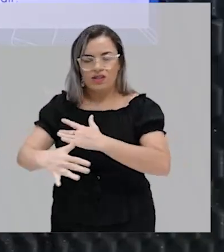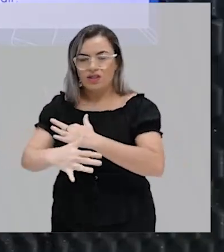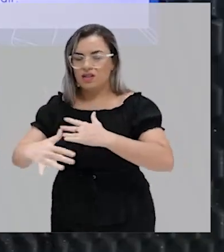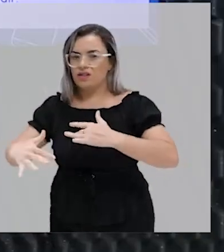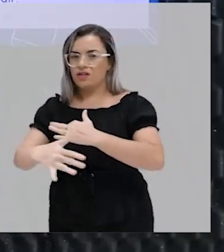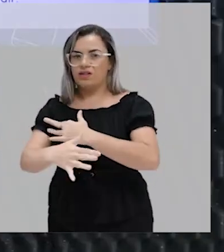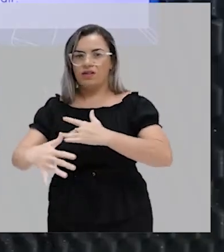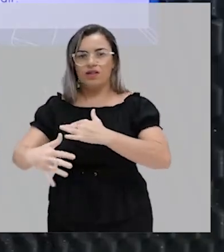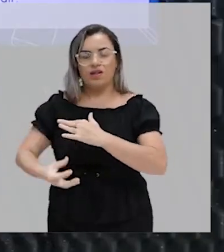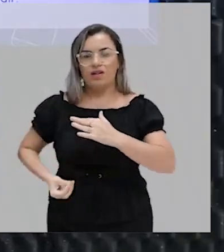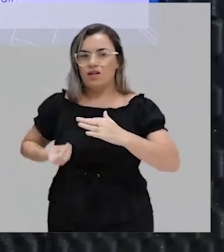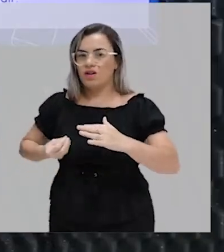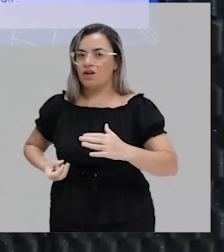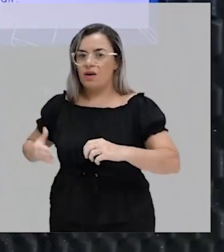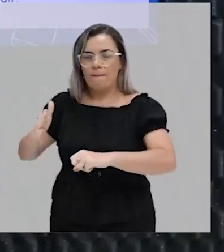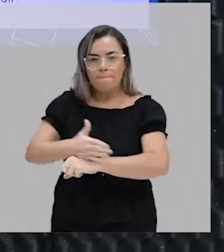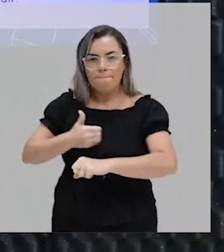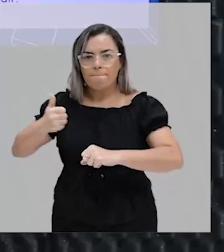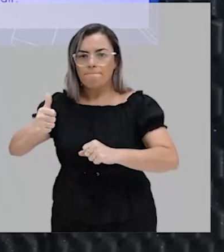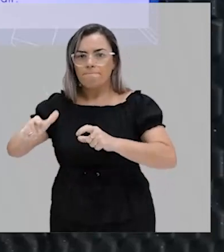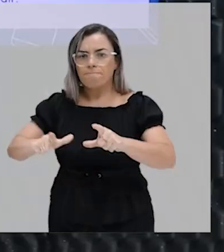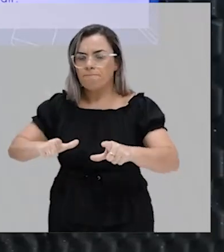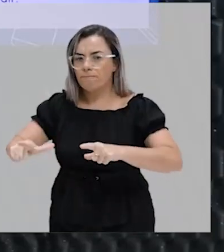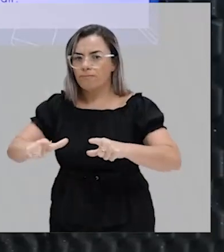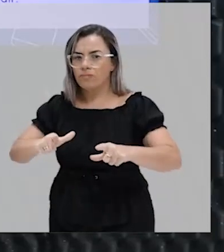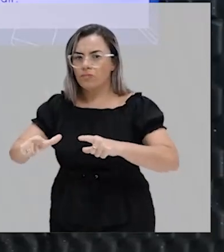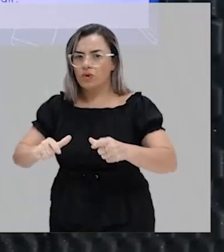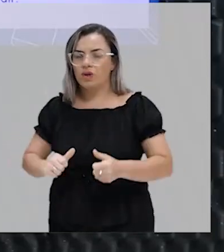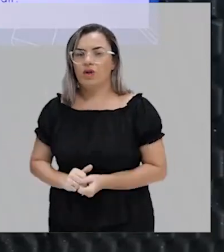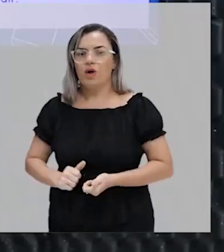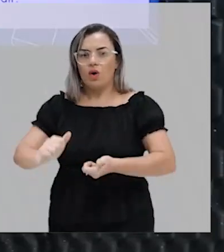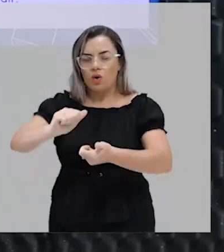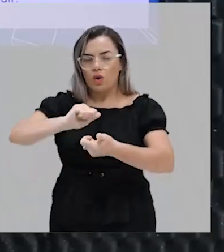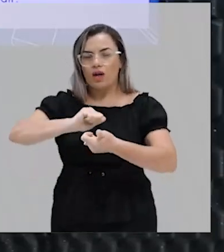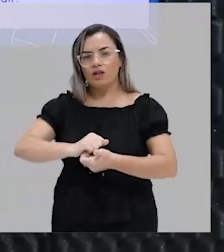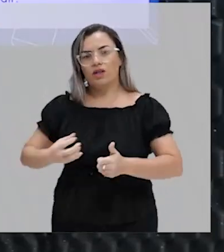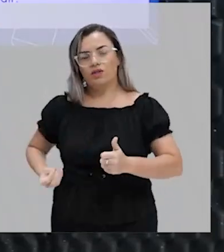sobrevivência, emprego, melhor qualidade de vida e não chegam nessas cidades,